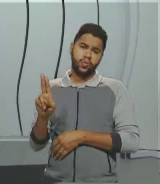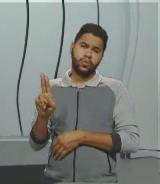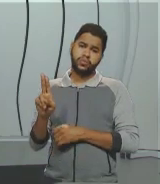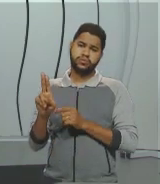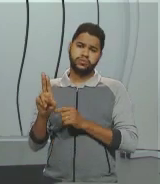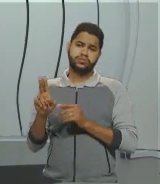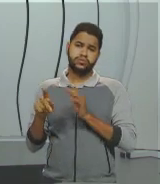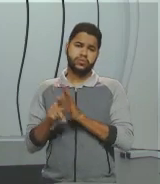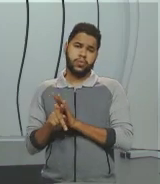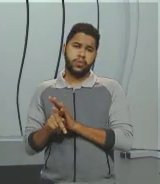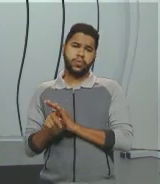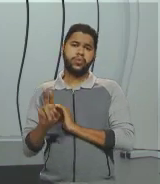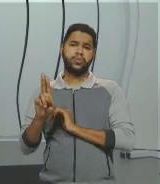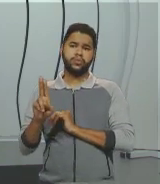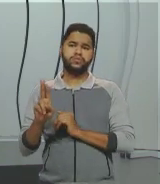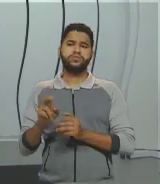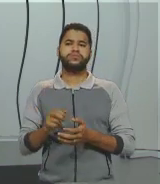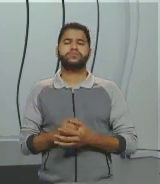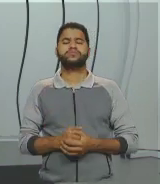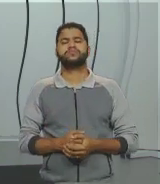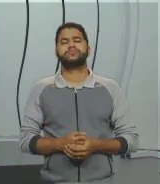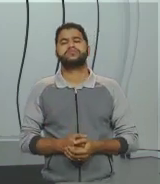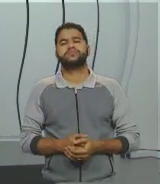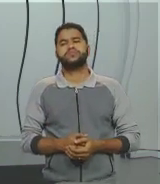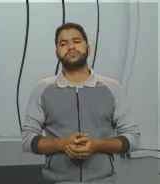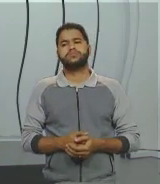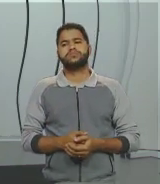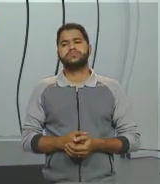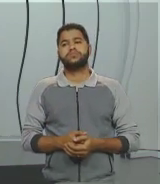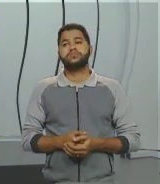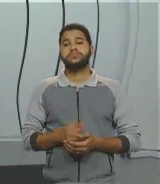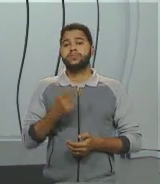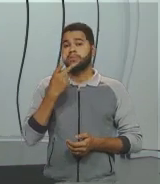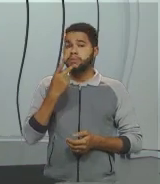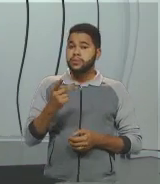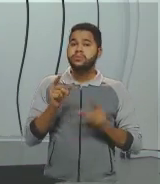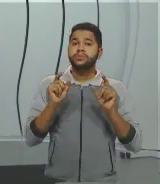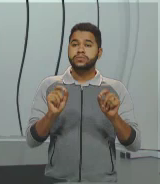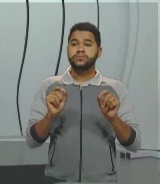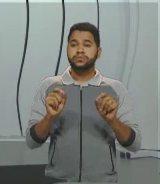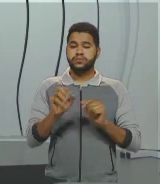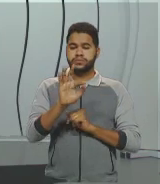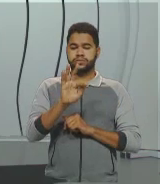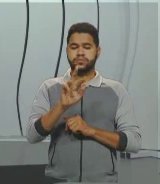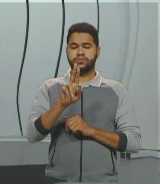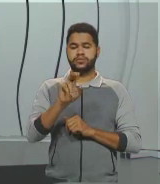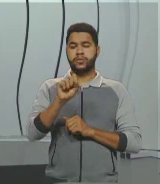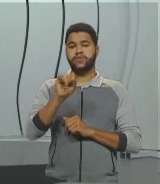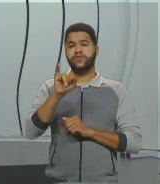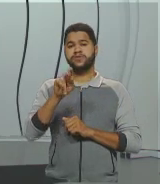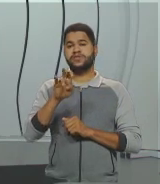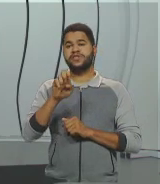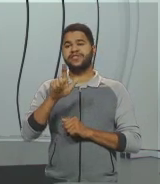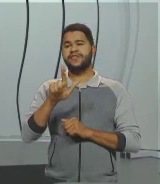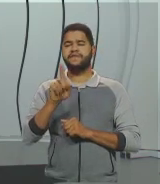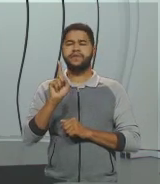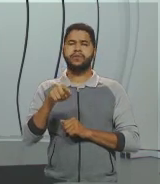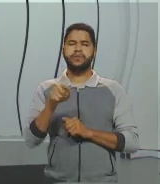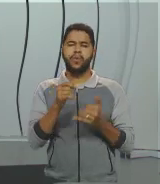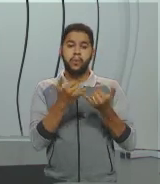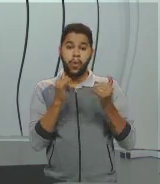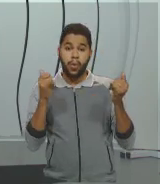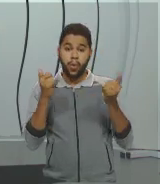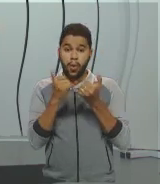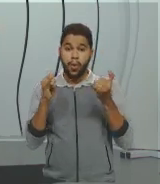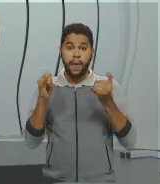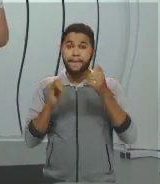a queda de potencial, a tensão pela letra U. E ele está falando ainda que o fusível suporta uma corrente